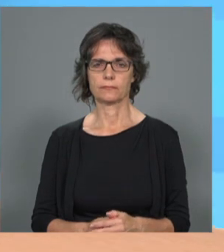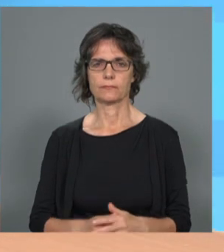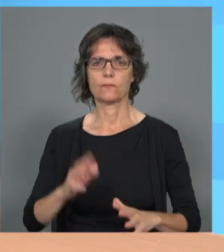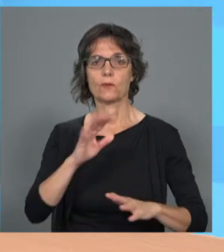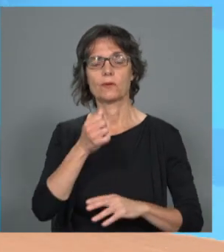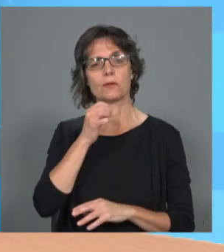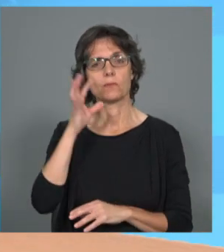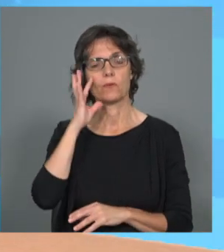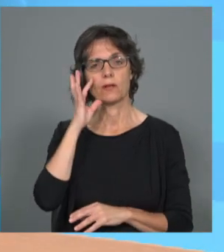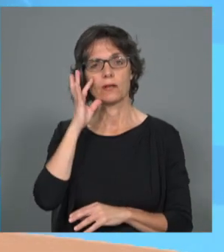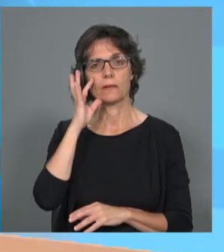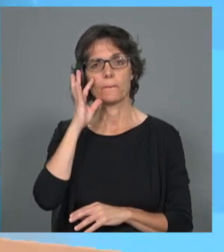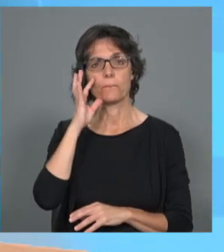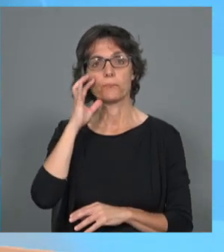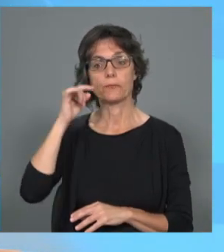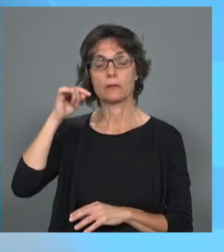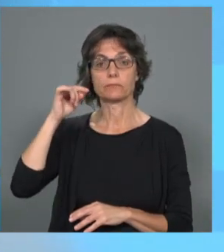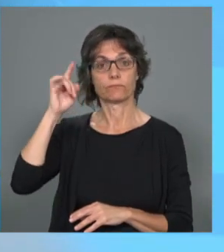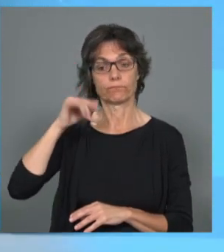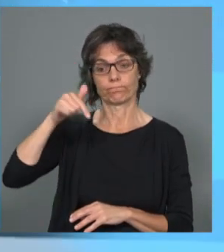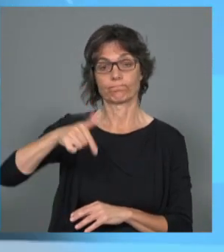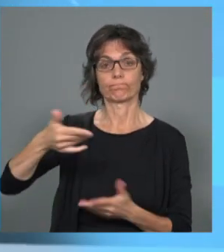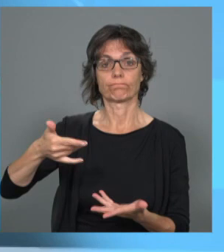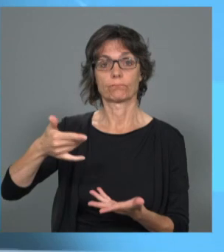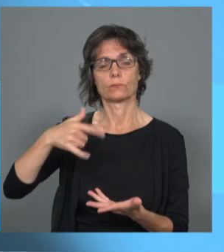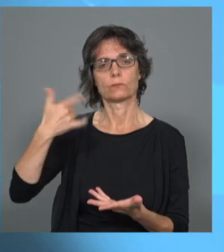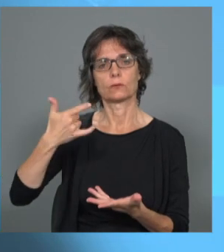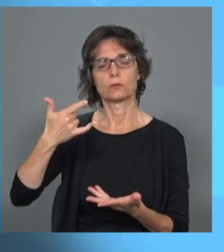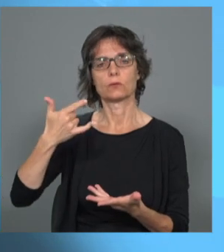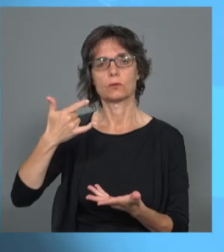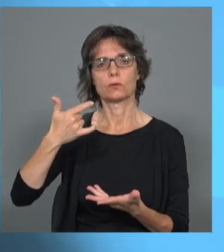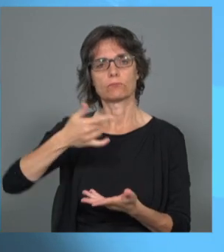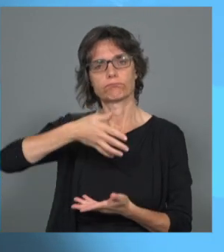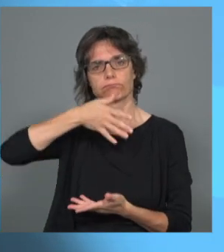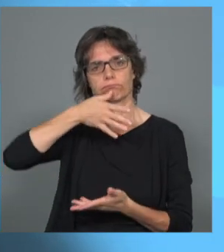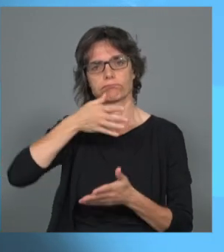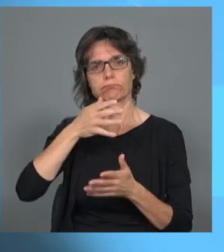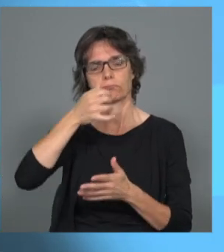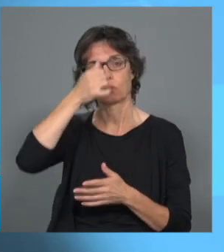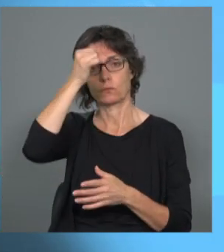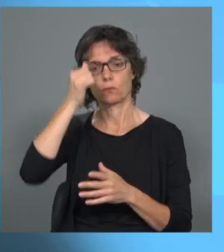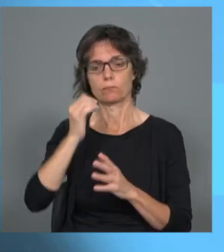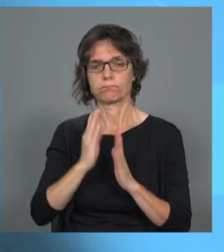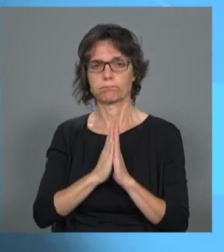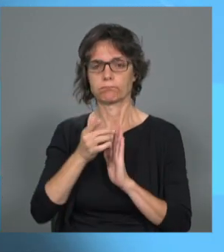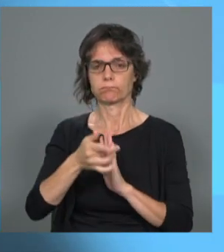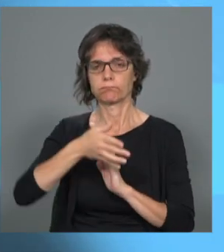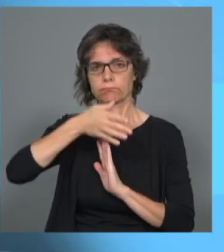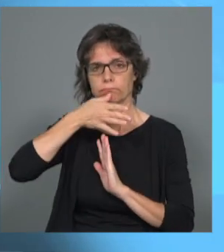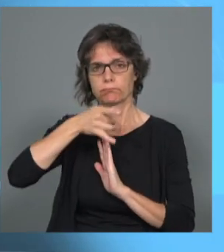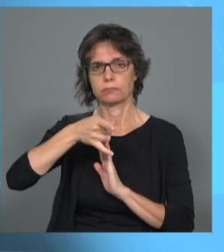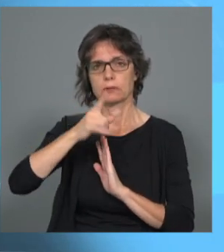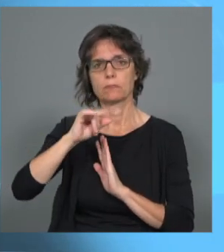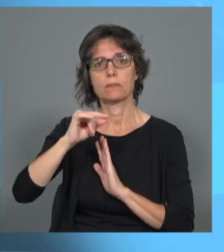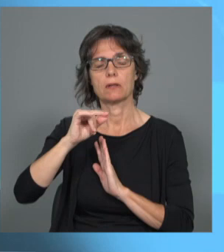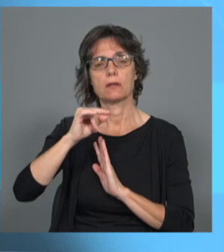Olá, muito boa tarde. Neste dia em que olhamos sempre a proposta litúrgica do próximo domingo, lembramos também a mensagem do Papa para o